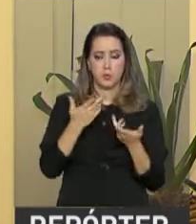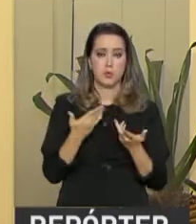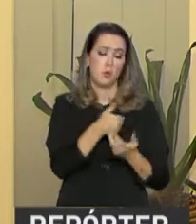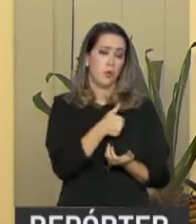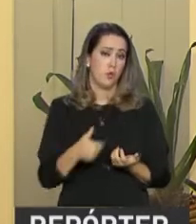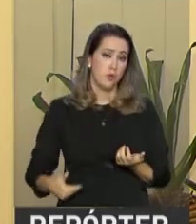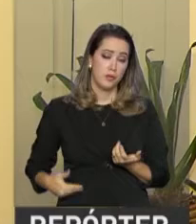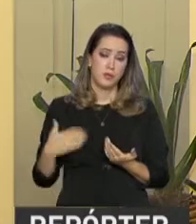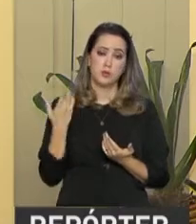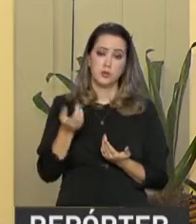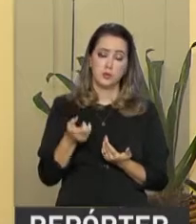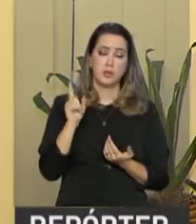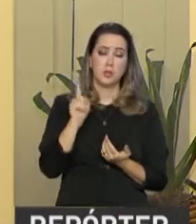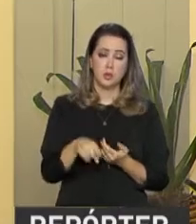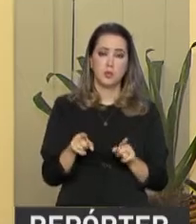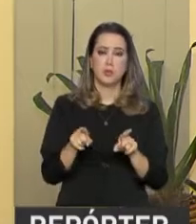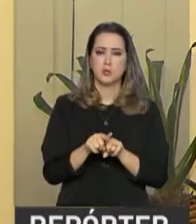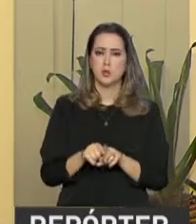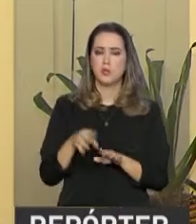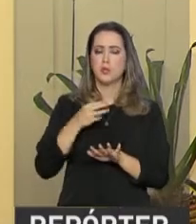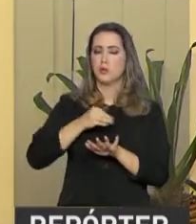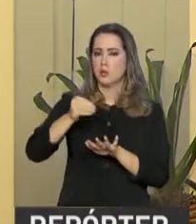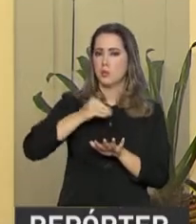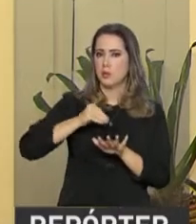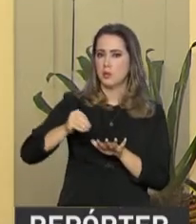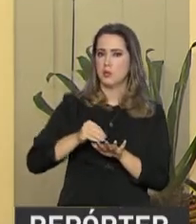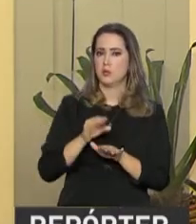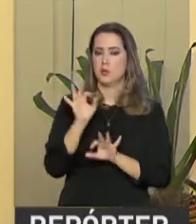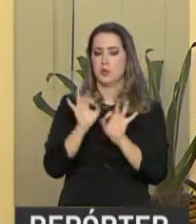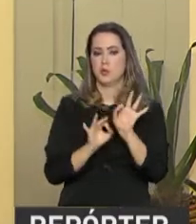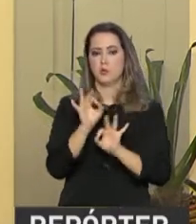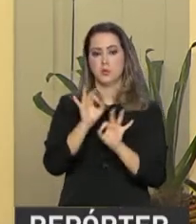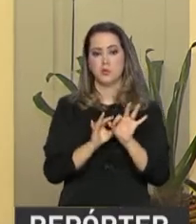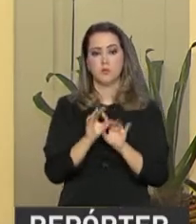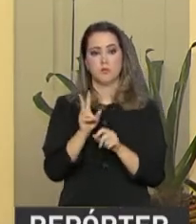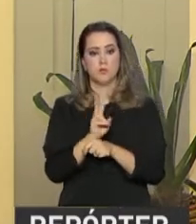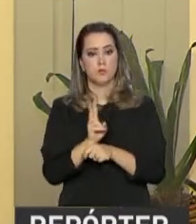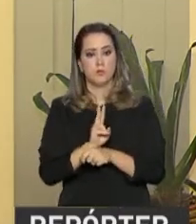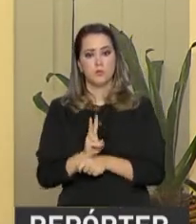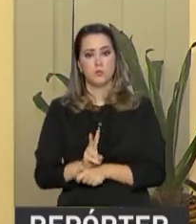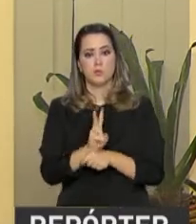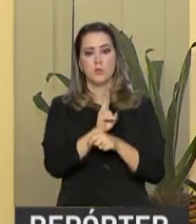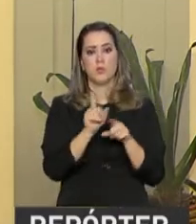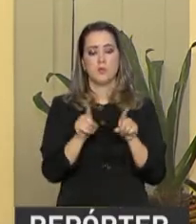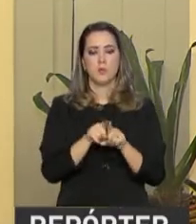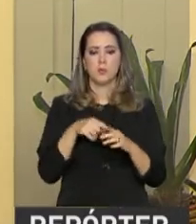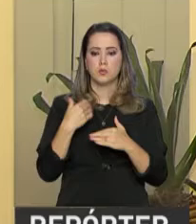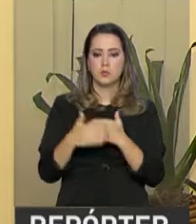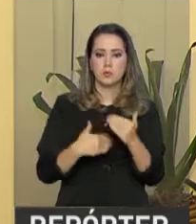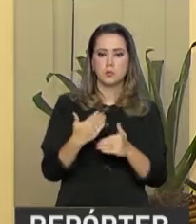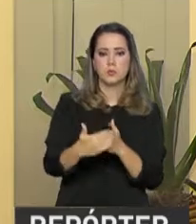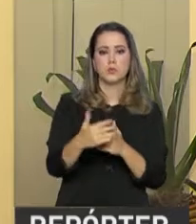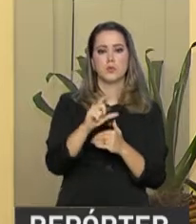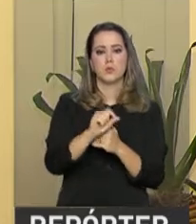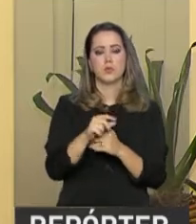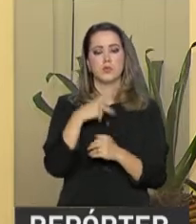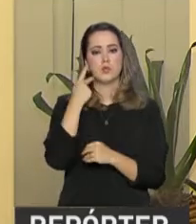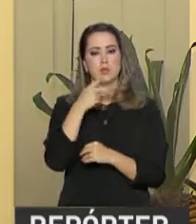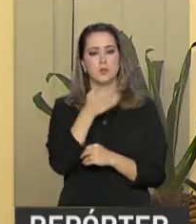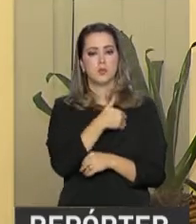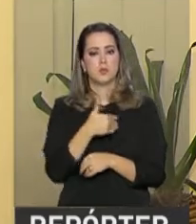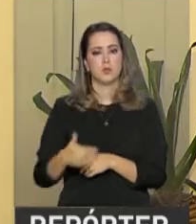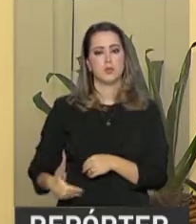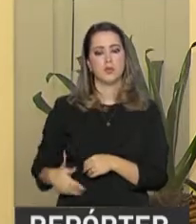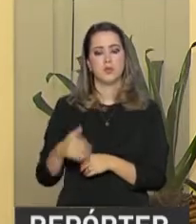governo é uma fonte riquíssima de informações para planejamento monitoramento e principalmente avaliação das políticas públicas